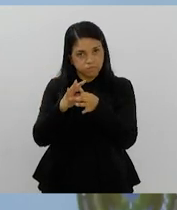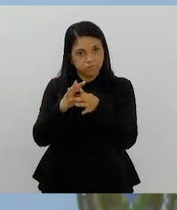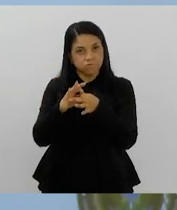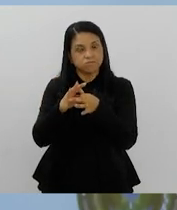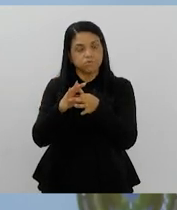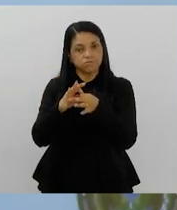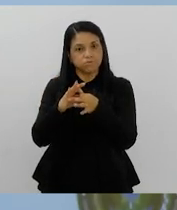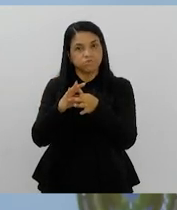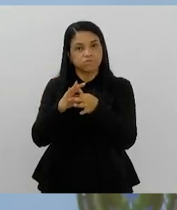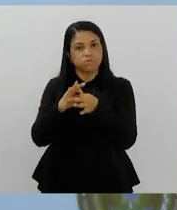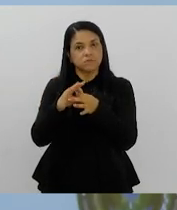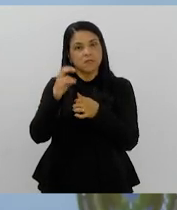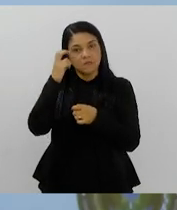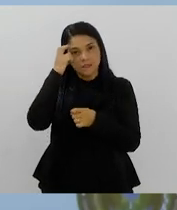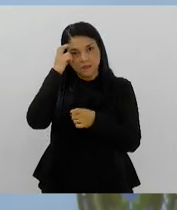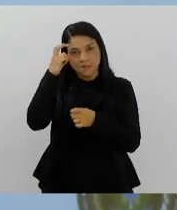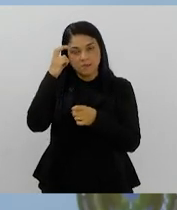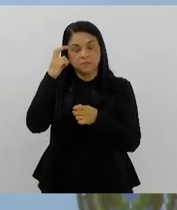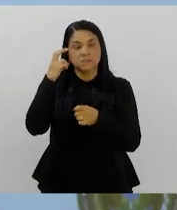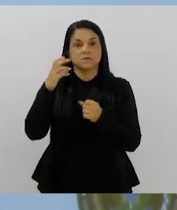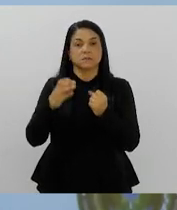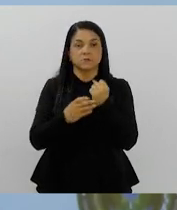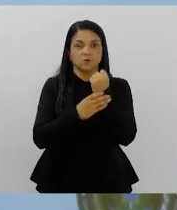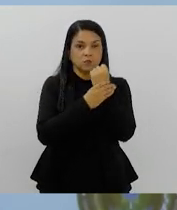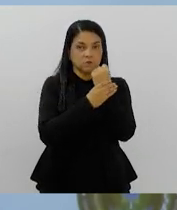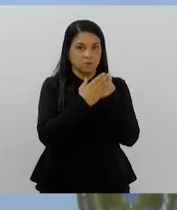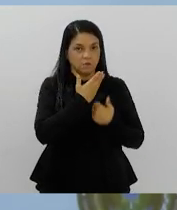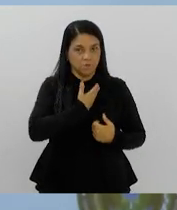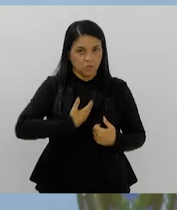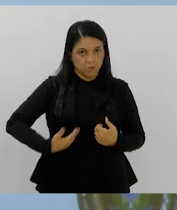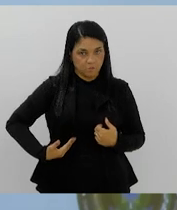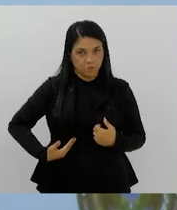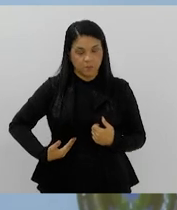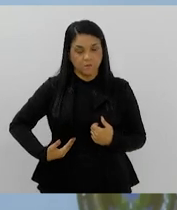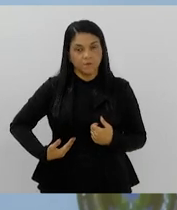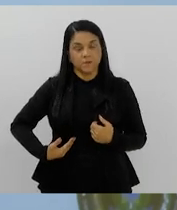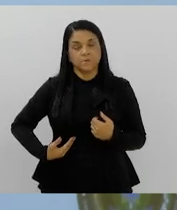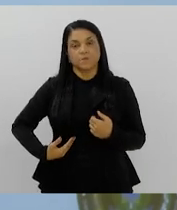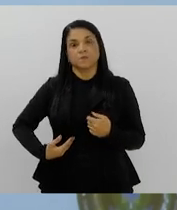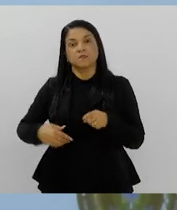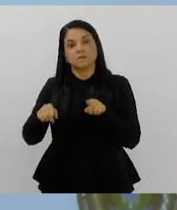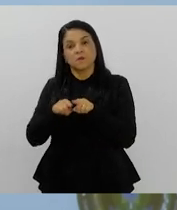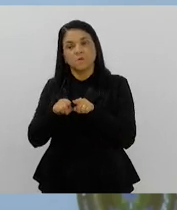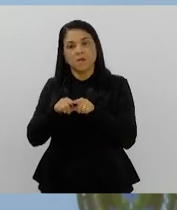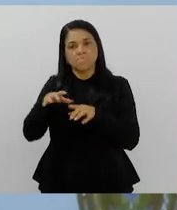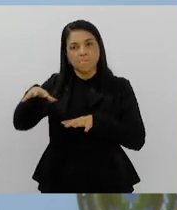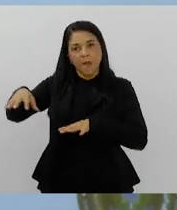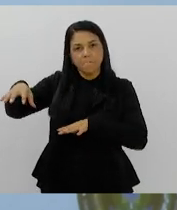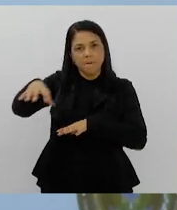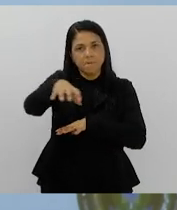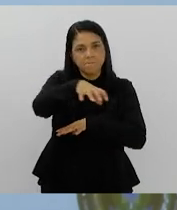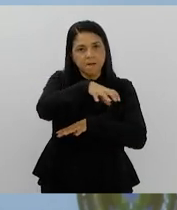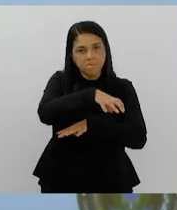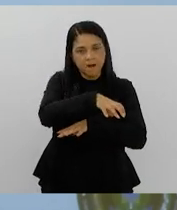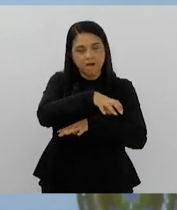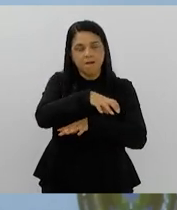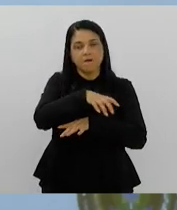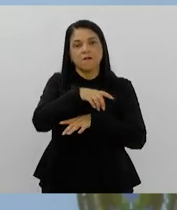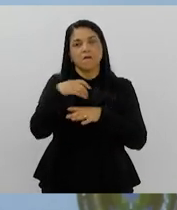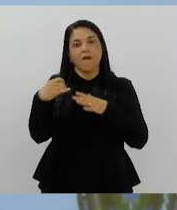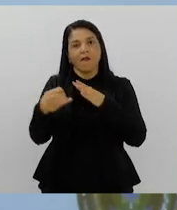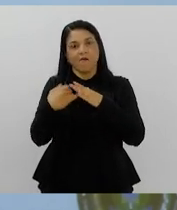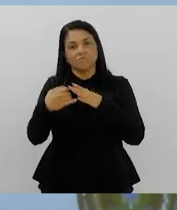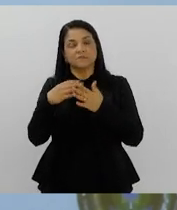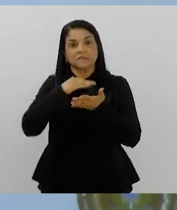da inteligência de segurança pública, mas também dos outros órgãos também, que são essenciais, como as secretarias